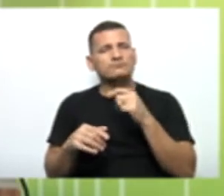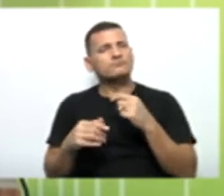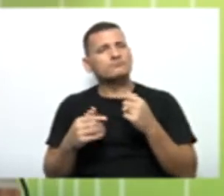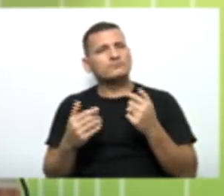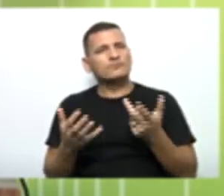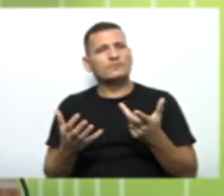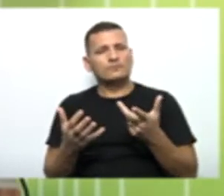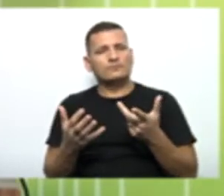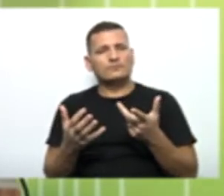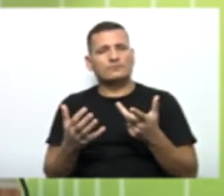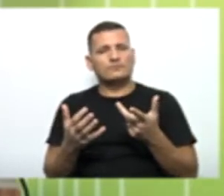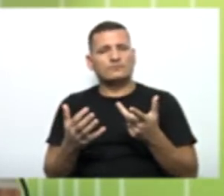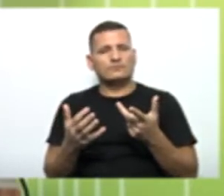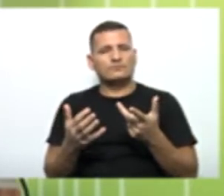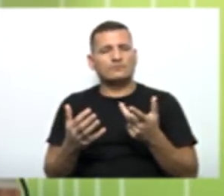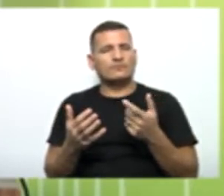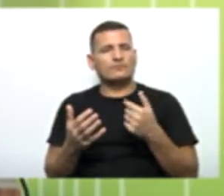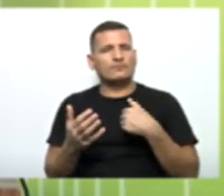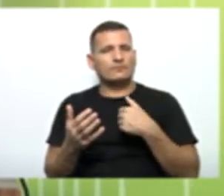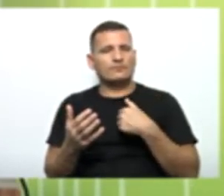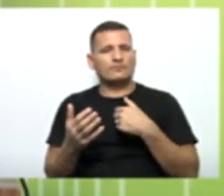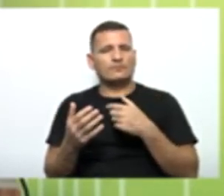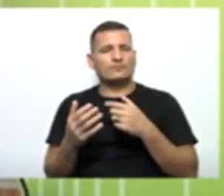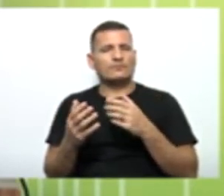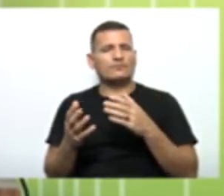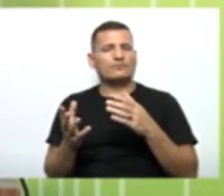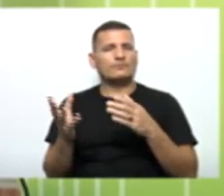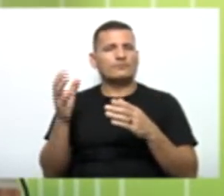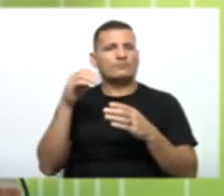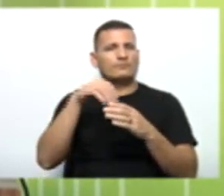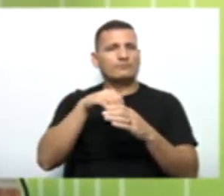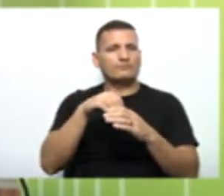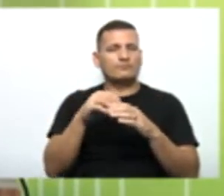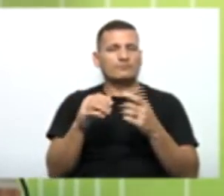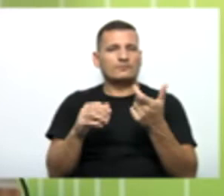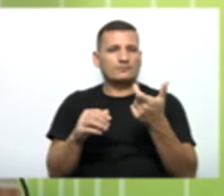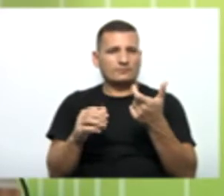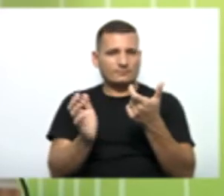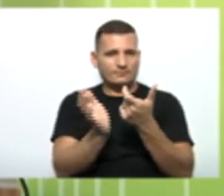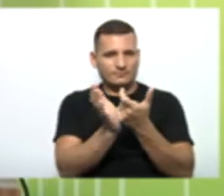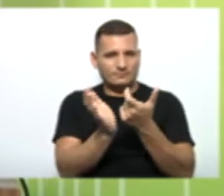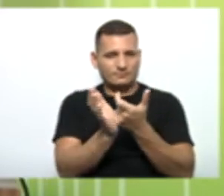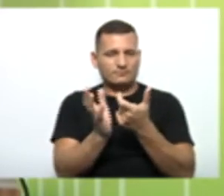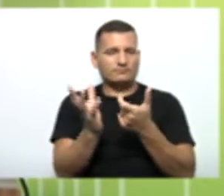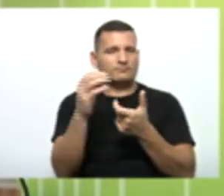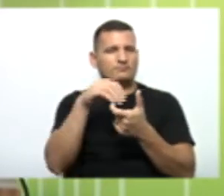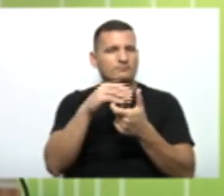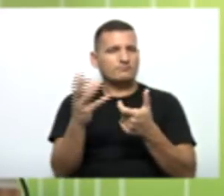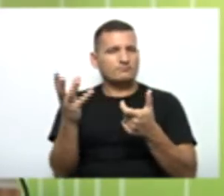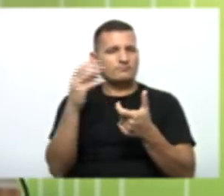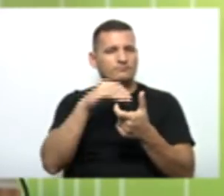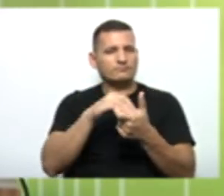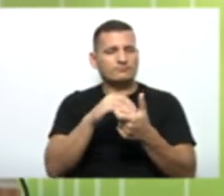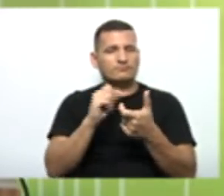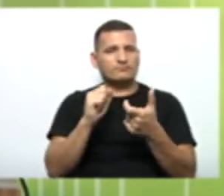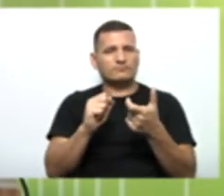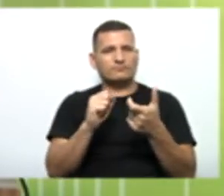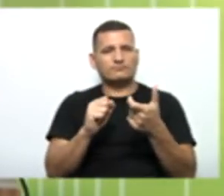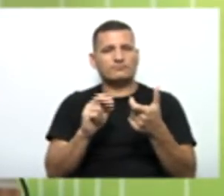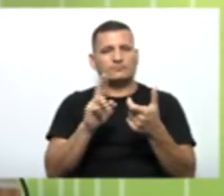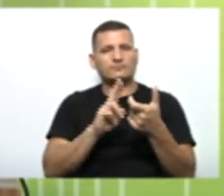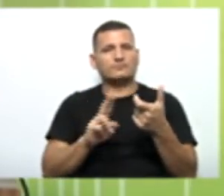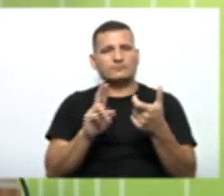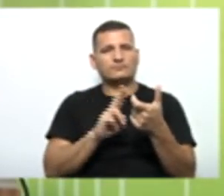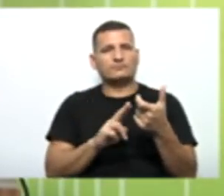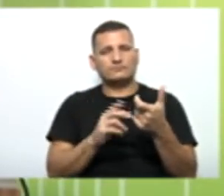o que eu for atribuir a essa classe principal pode ser utilizado